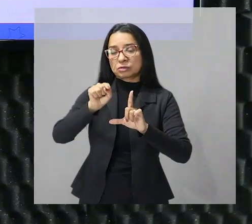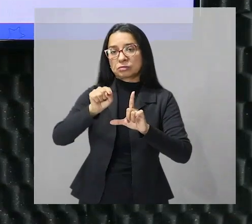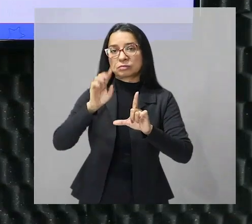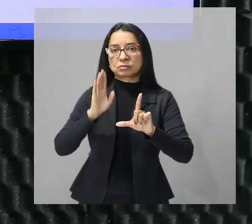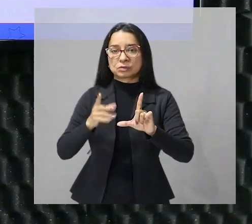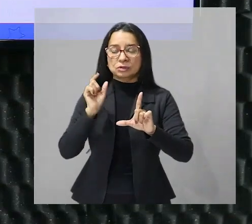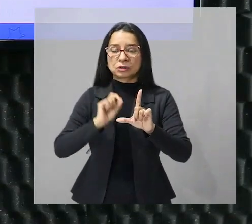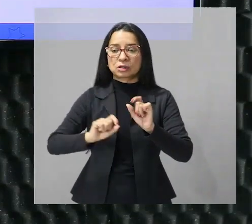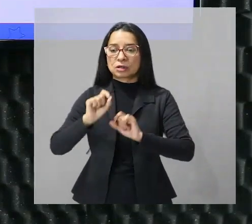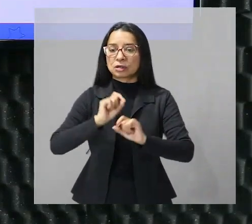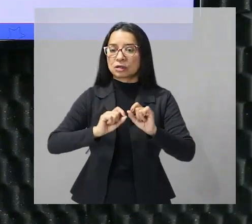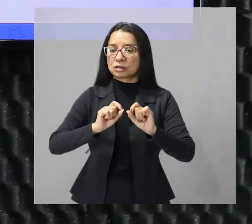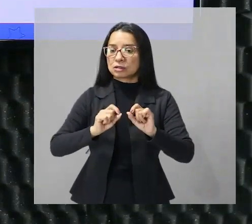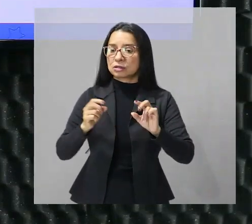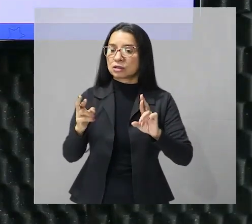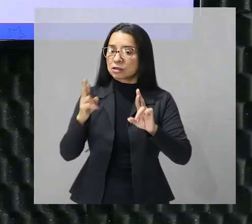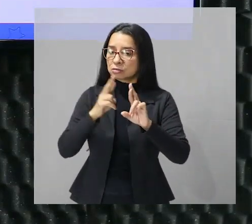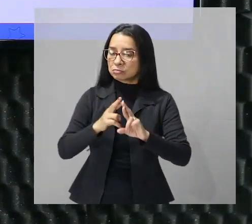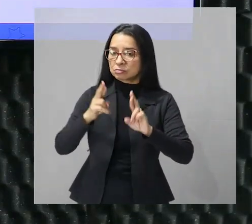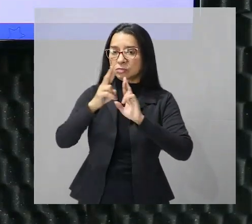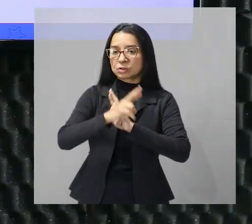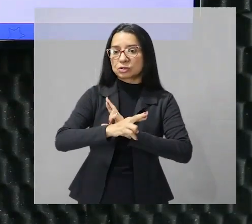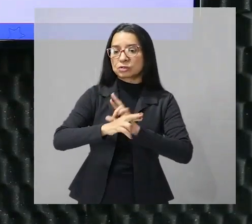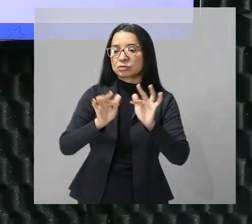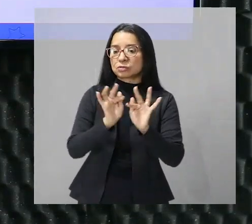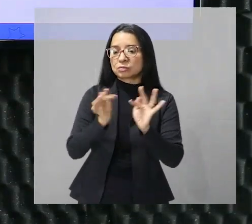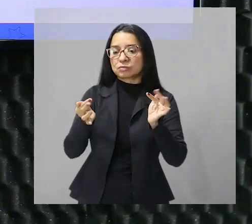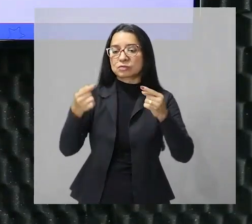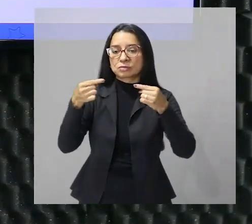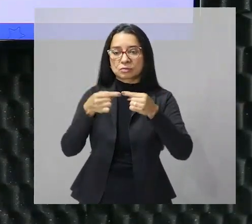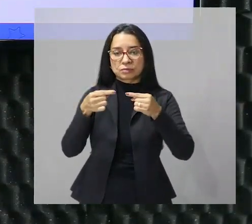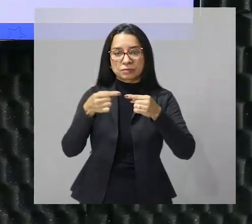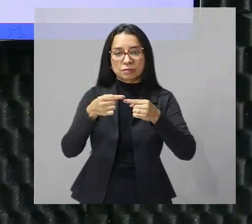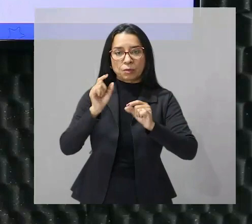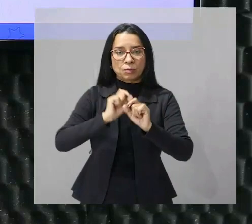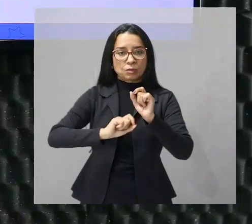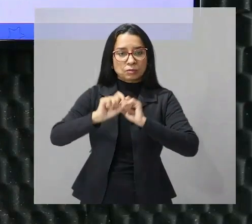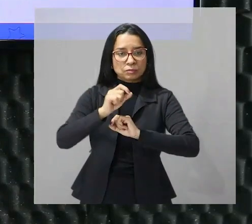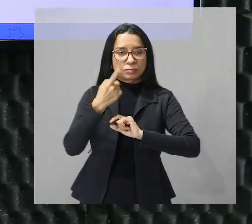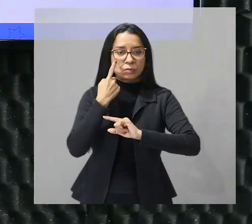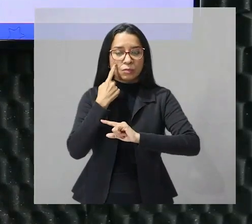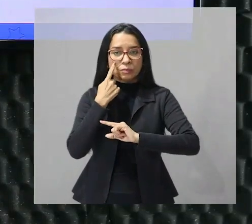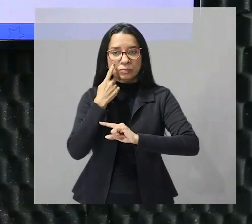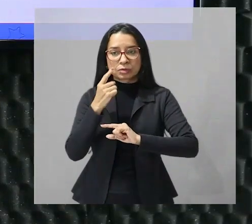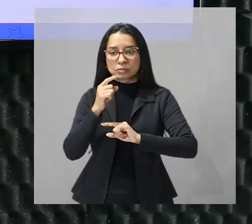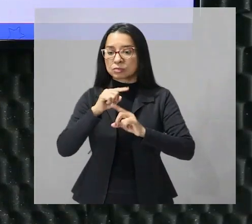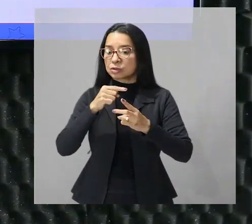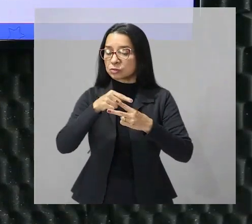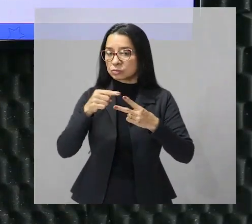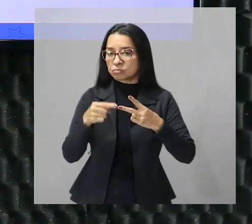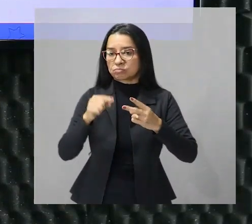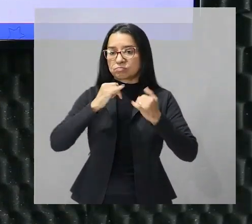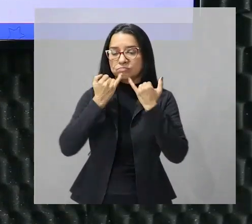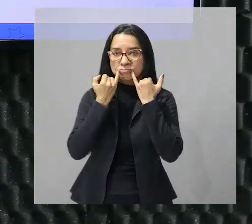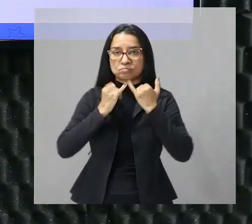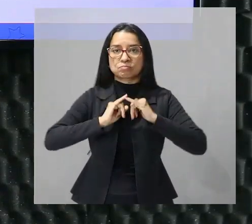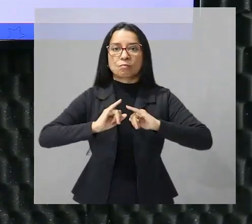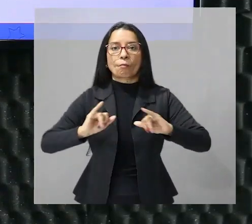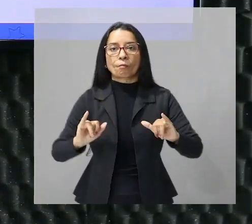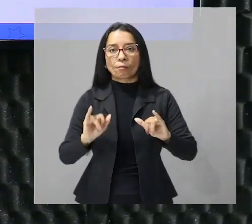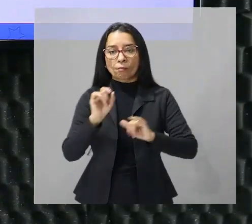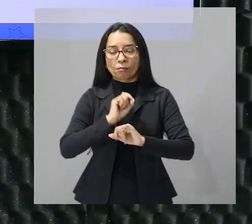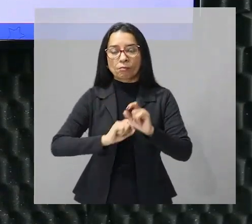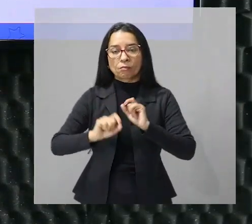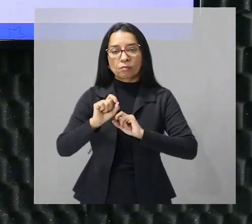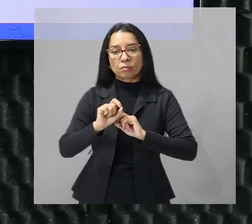que ele corresponde a uma função afim. Então, nós vamos, levando em conta essas duas informações aqui, nós